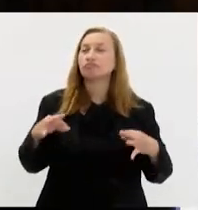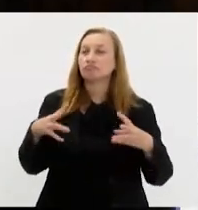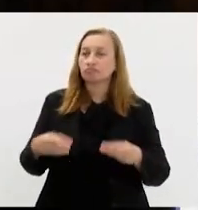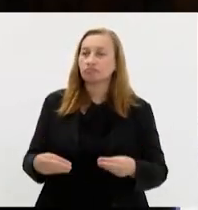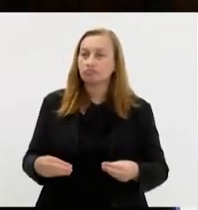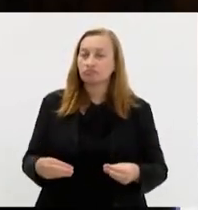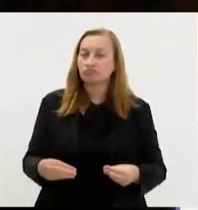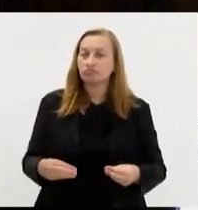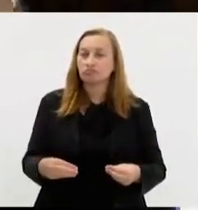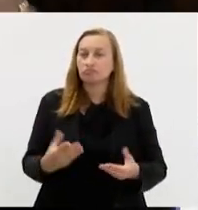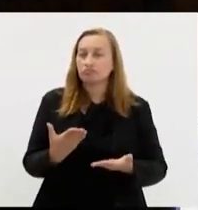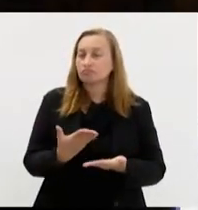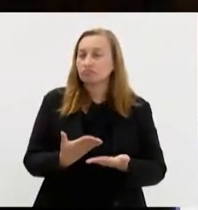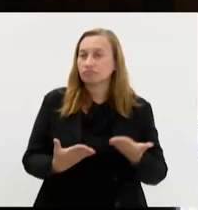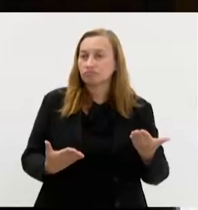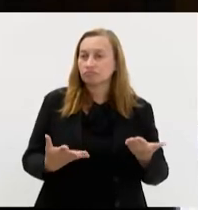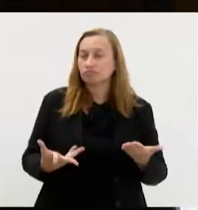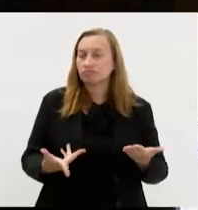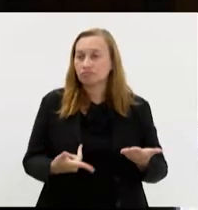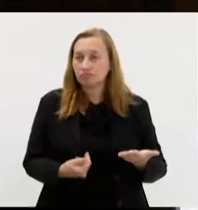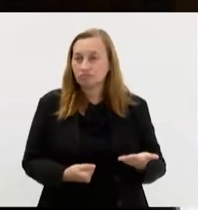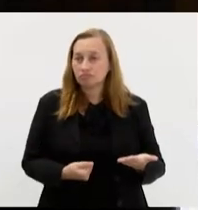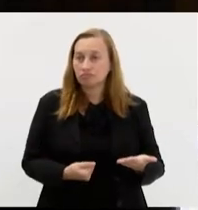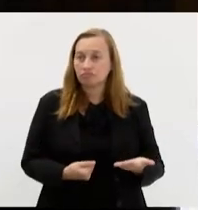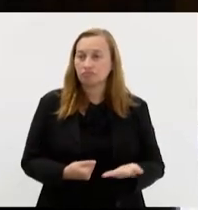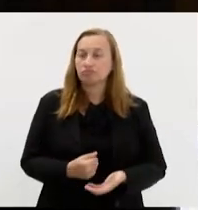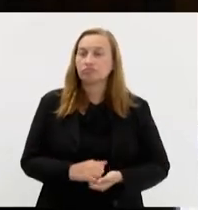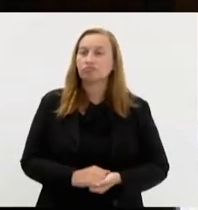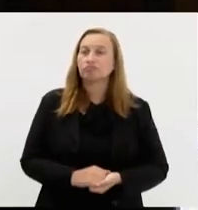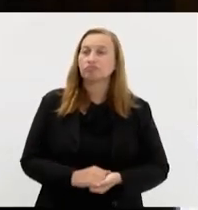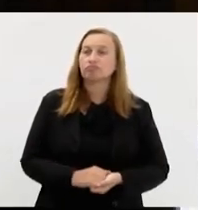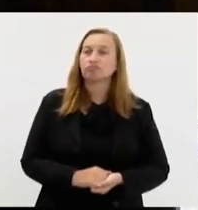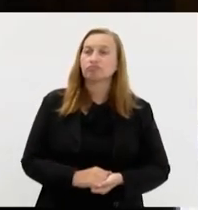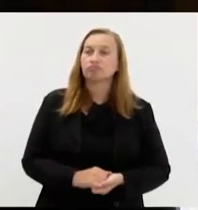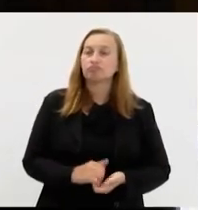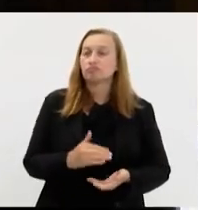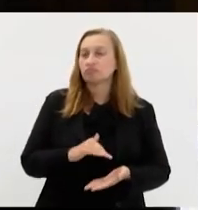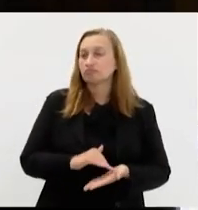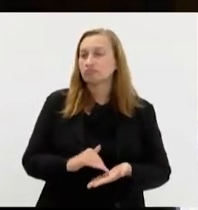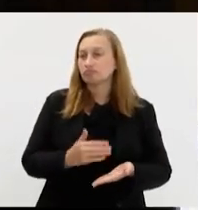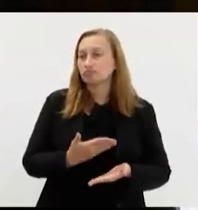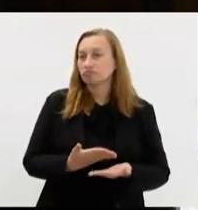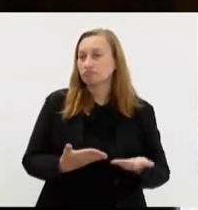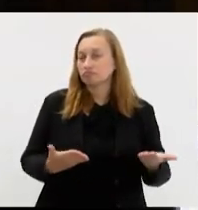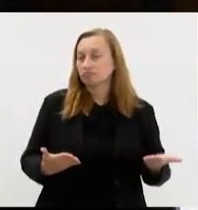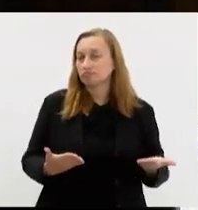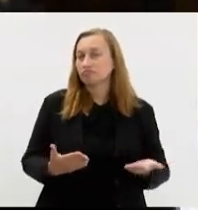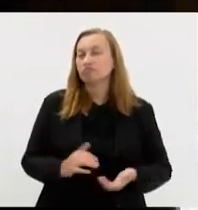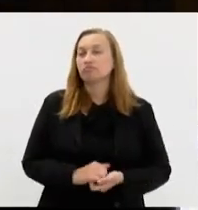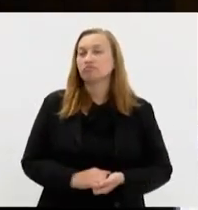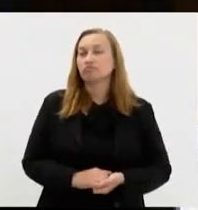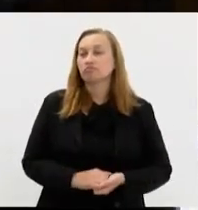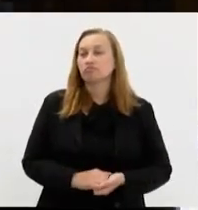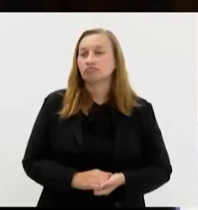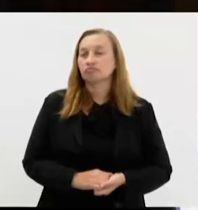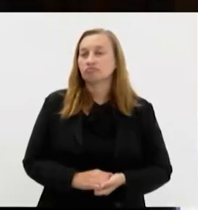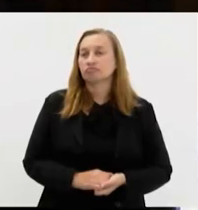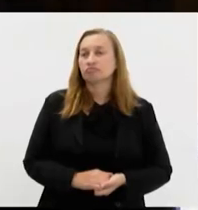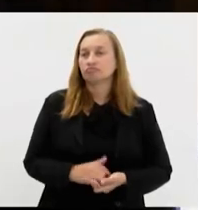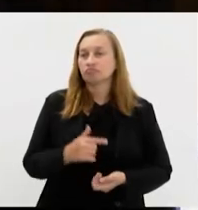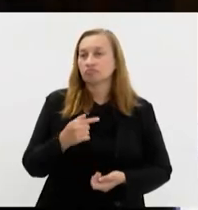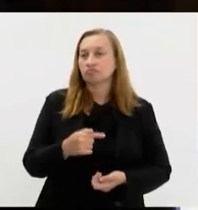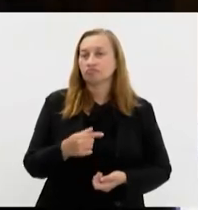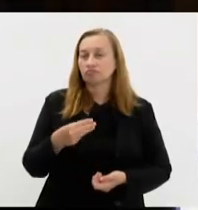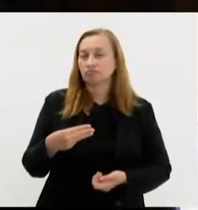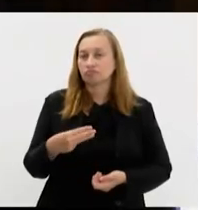que quebrar paridade intuitivamente tá fora das cláusulas permissivas e o 73 é